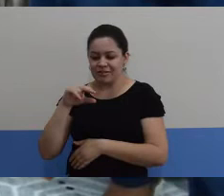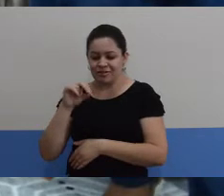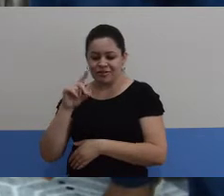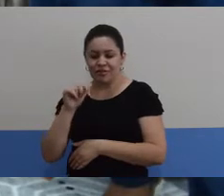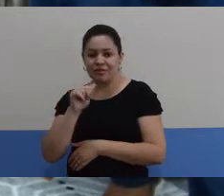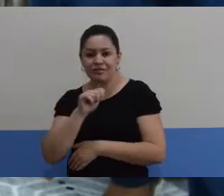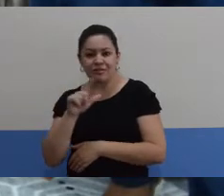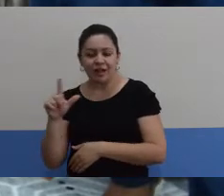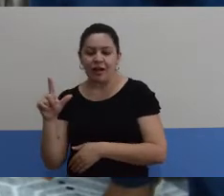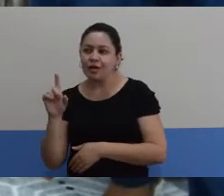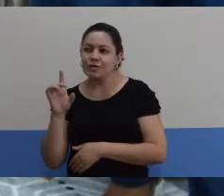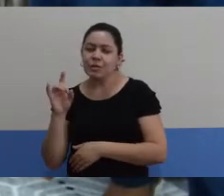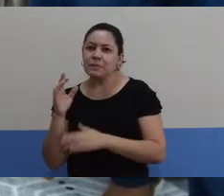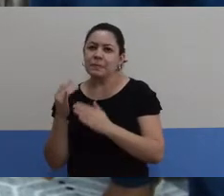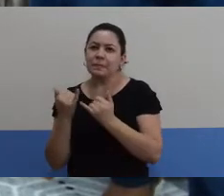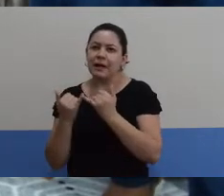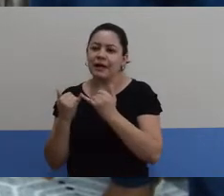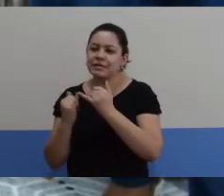existentes.